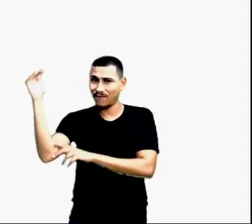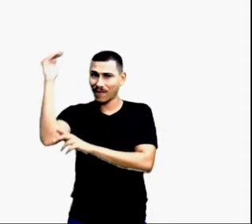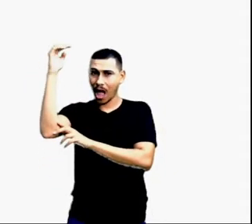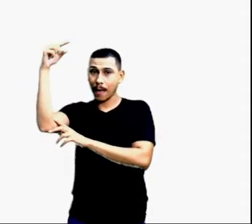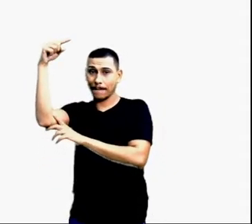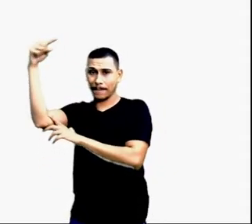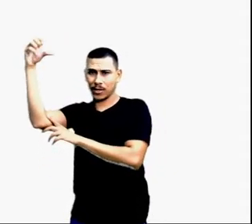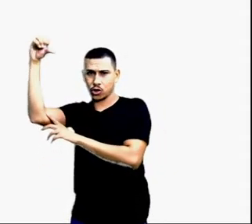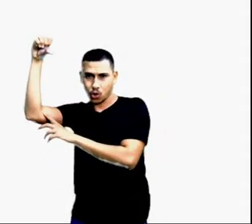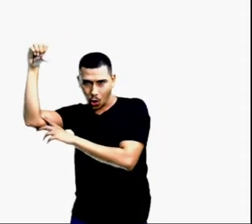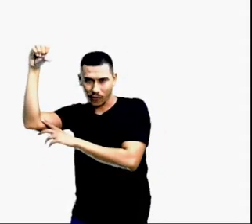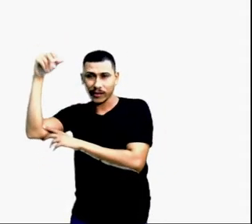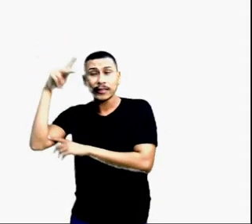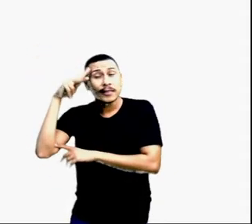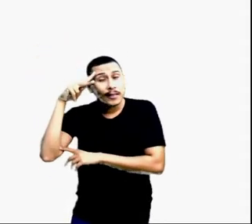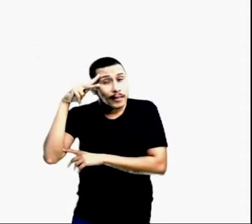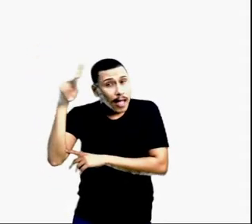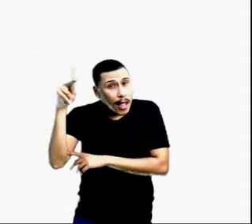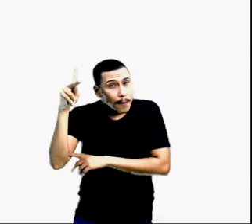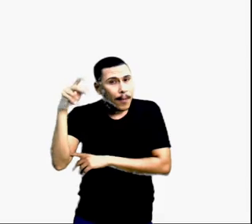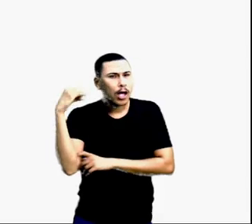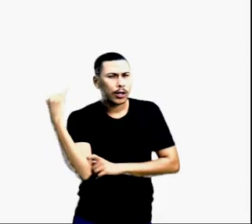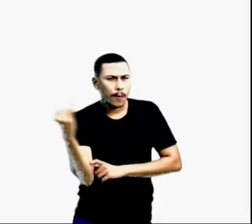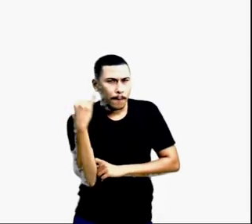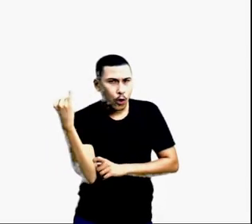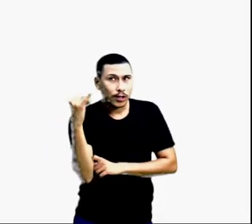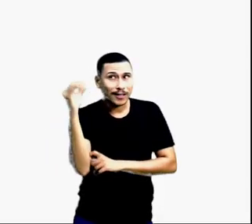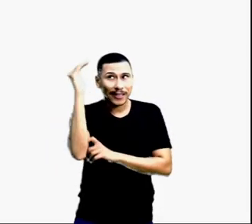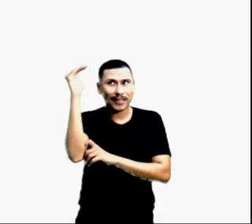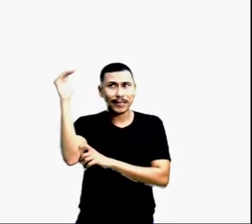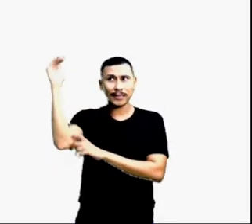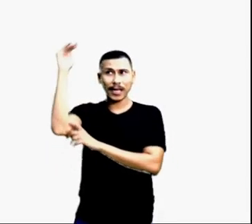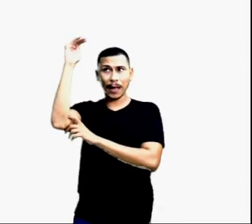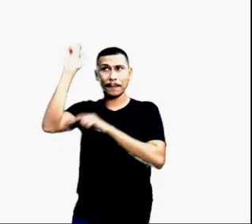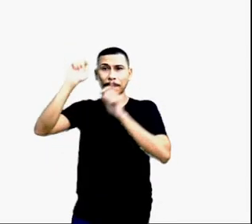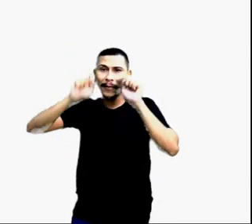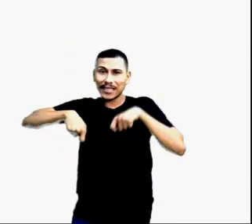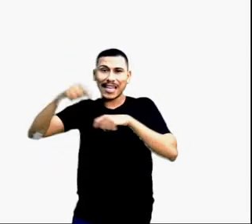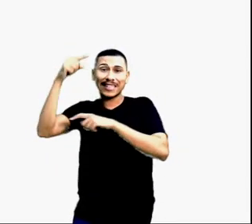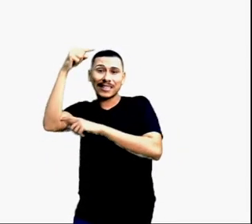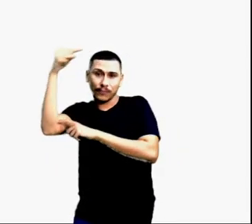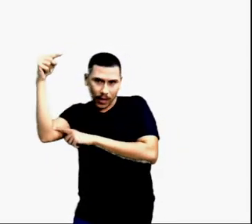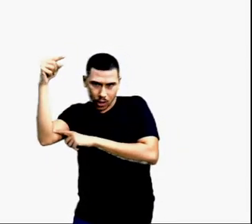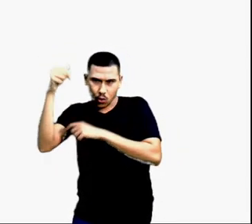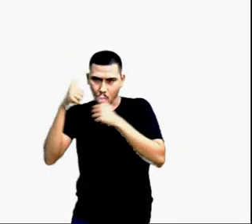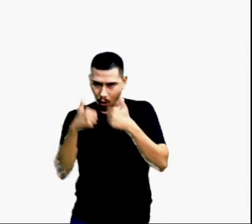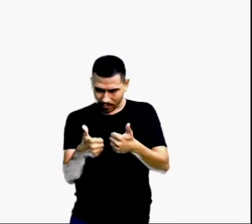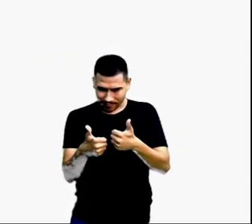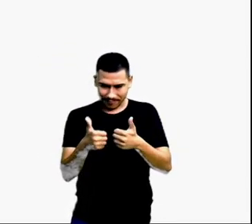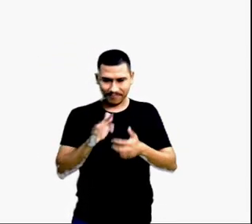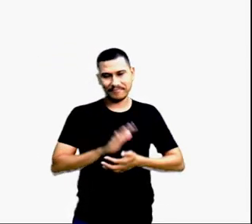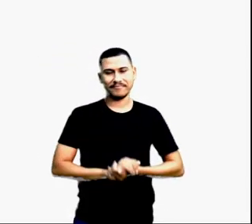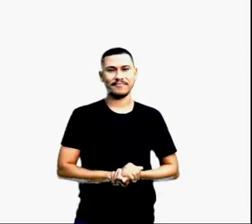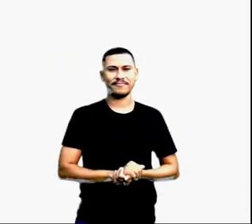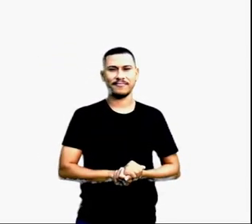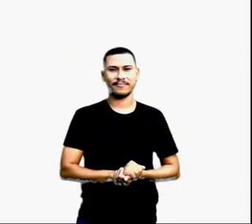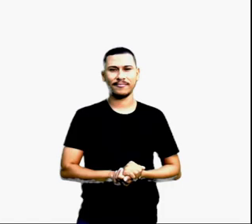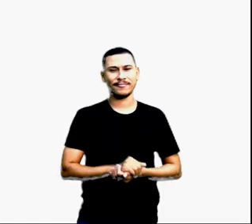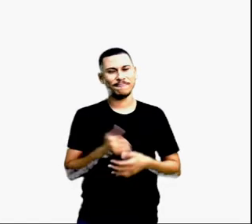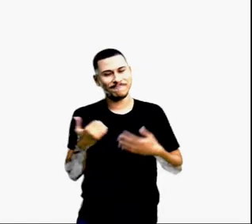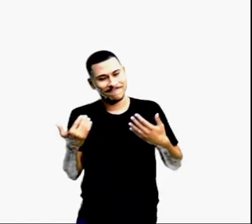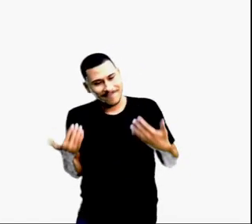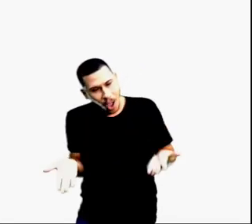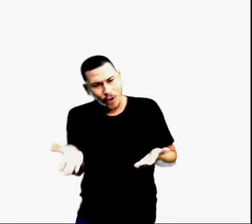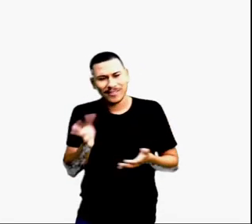menos nove lembre-se que me expoente Nesse caso fica negativo Ok então